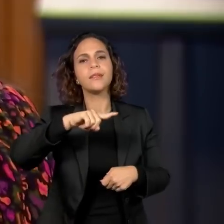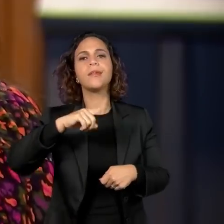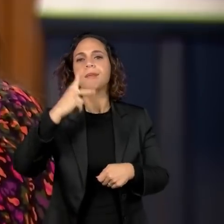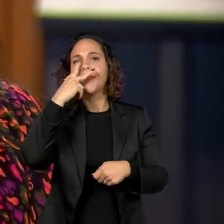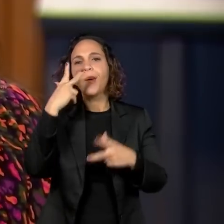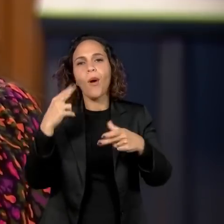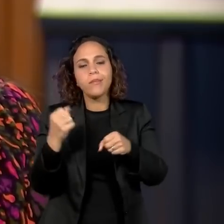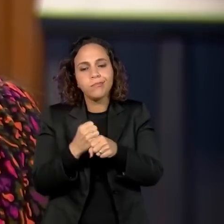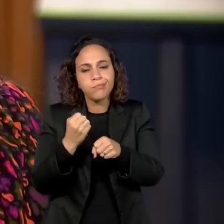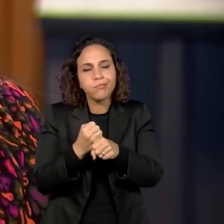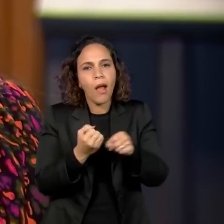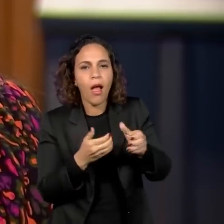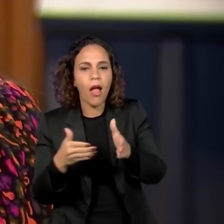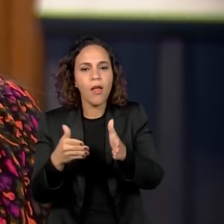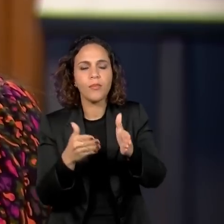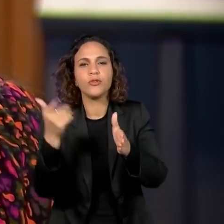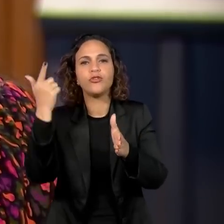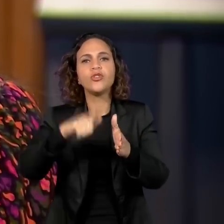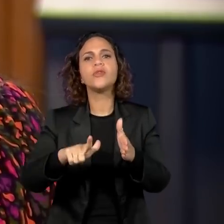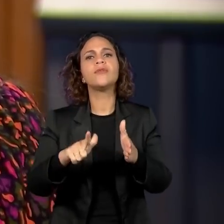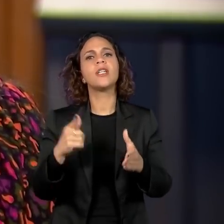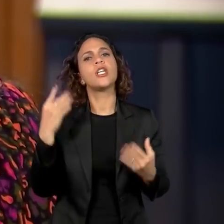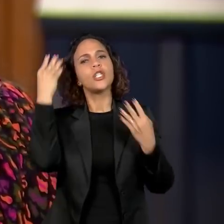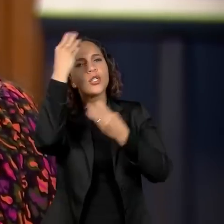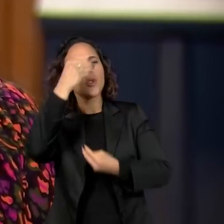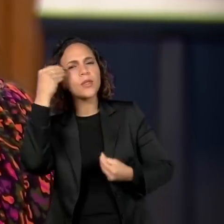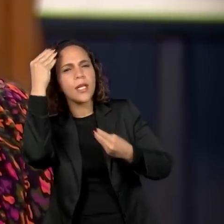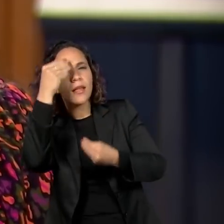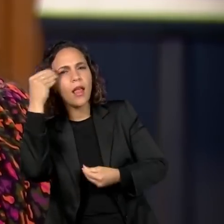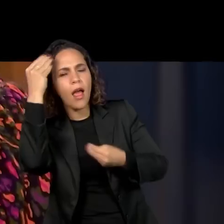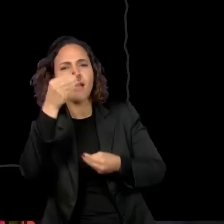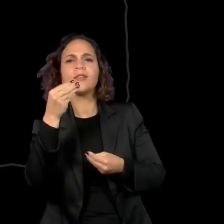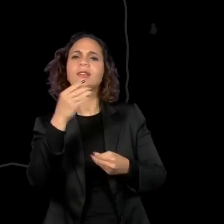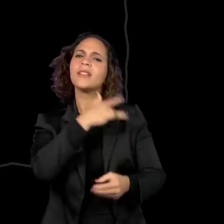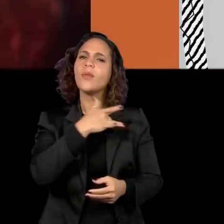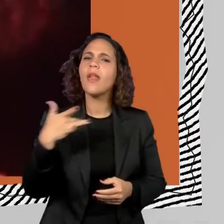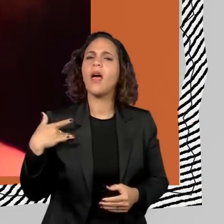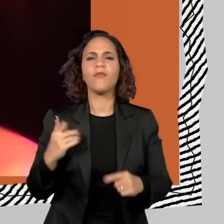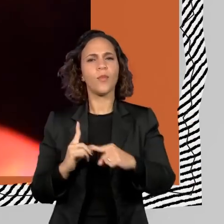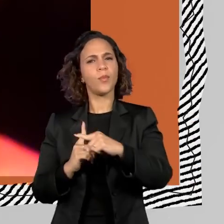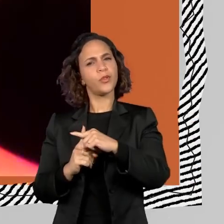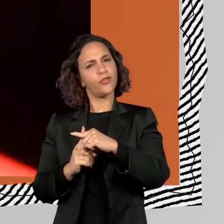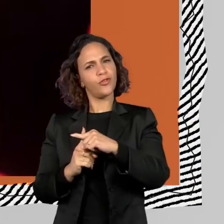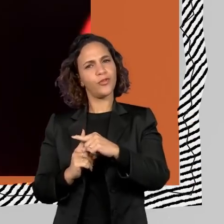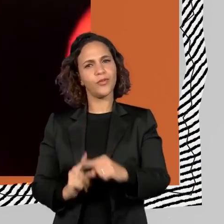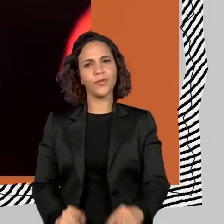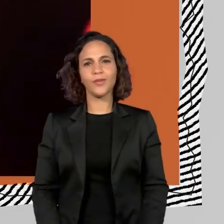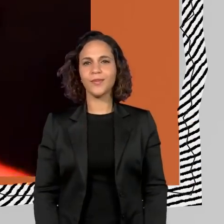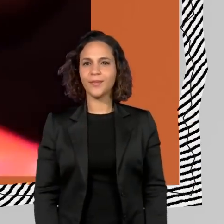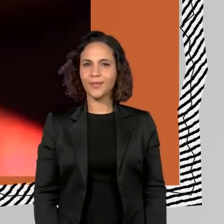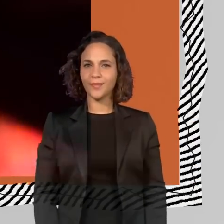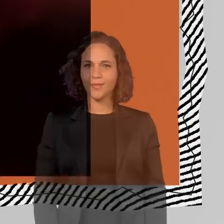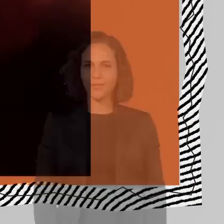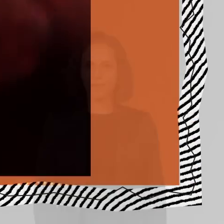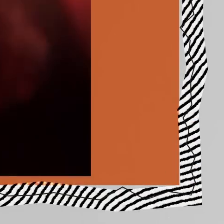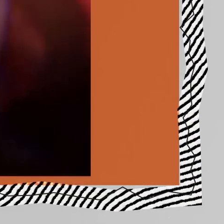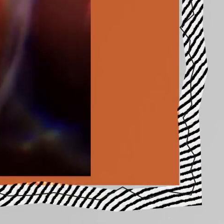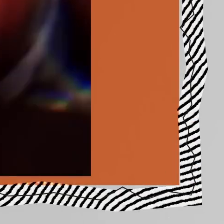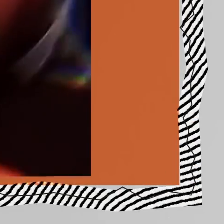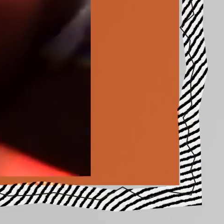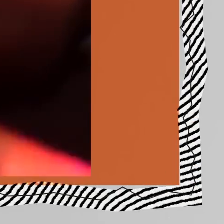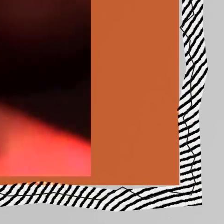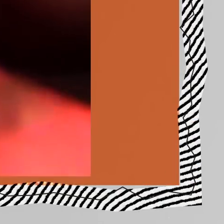reconstruir esse caminho de uma sexualidade saudável, positiva, né? Sim. Não confie em qualquer um,